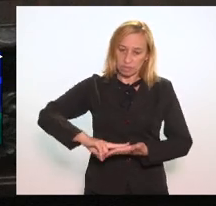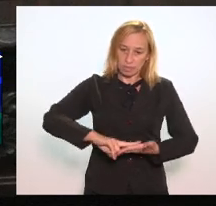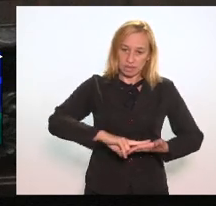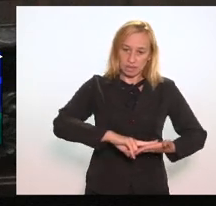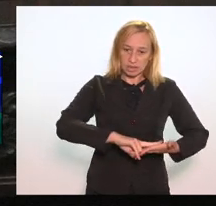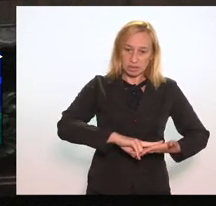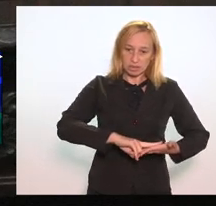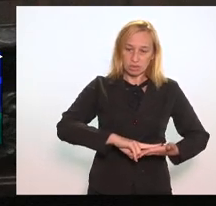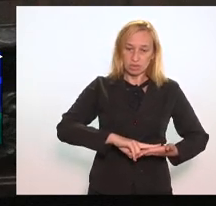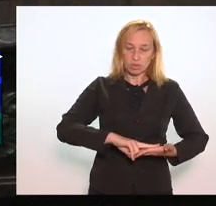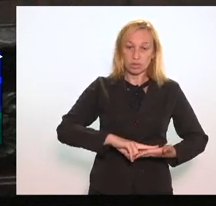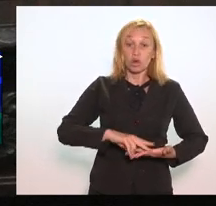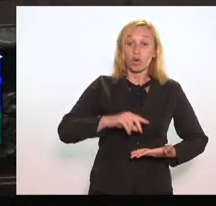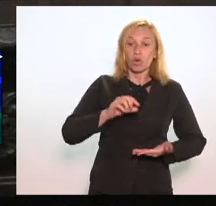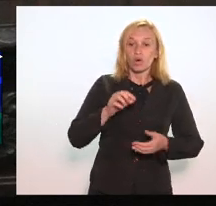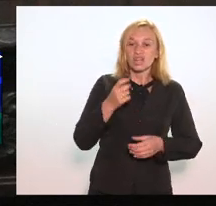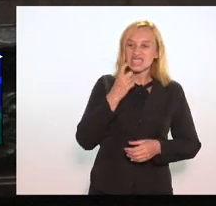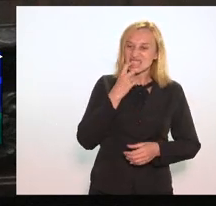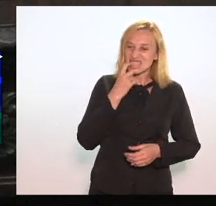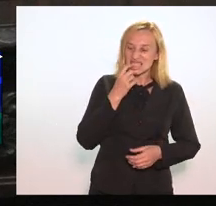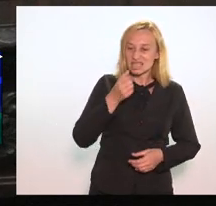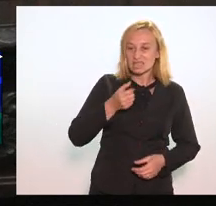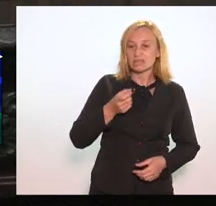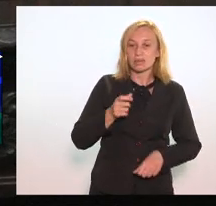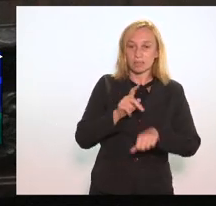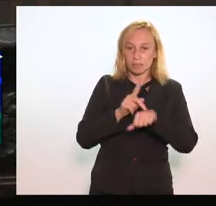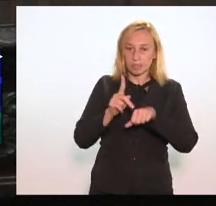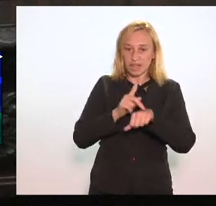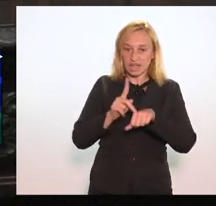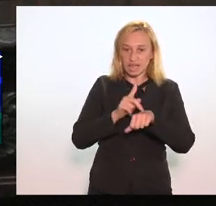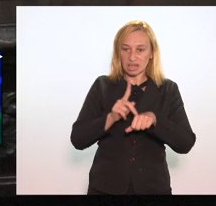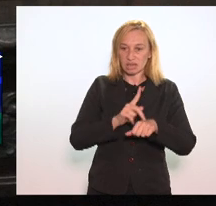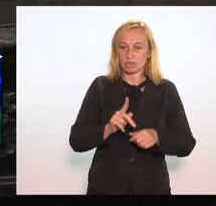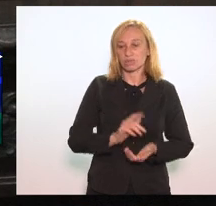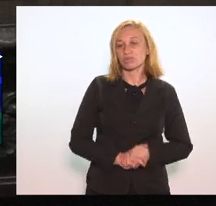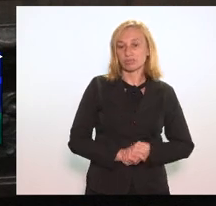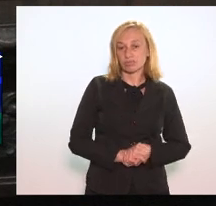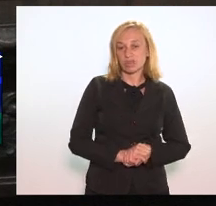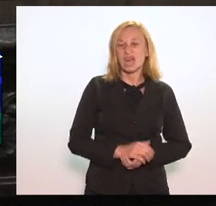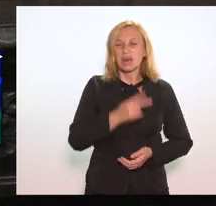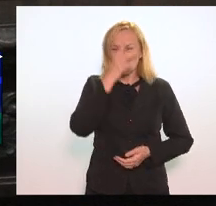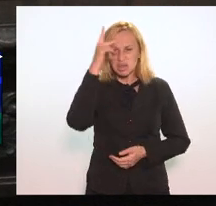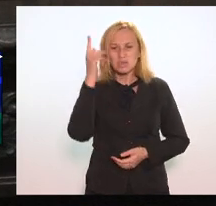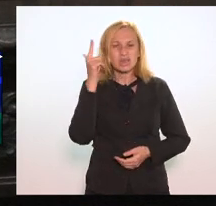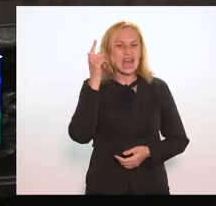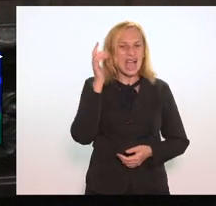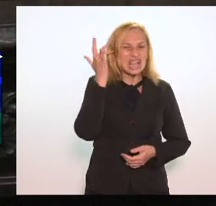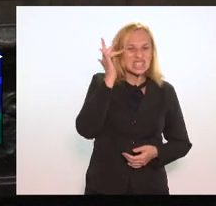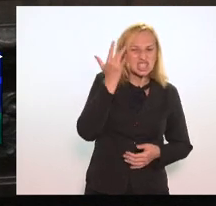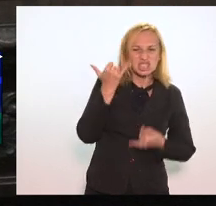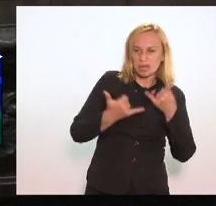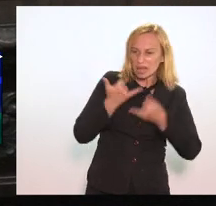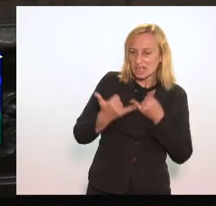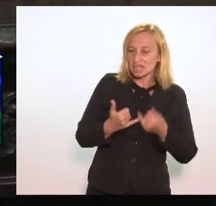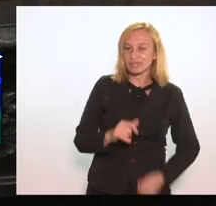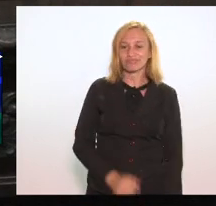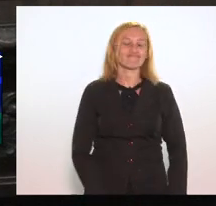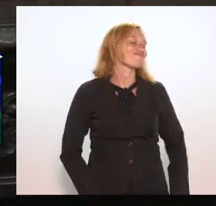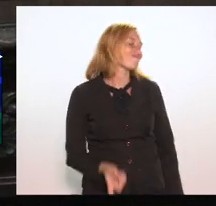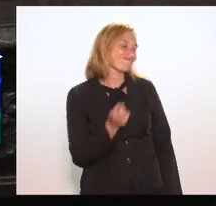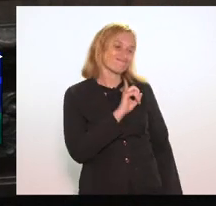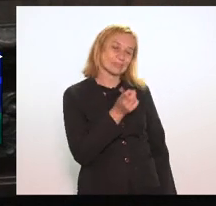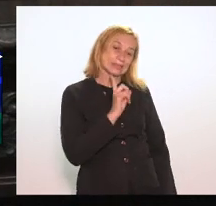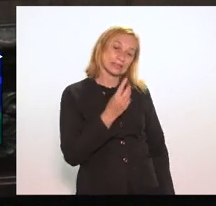vivendo tem gente tapando o sol com a peneira achando que só uma brincadeira e não é uma brincadeira não